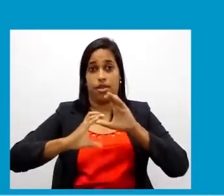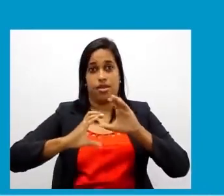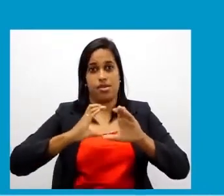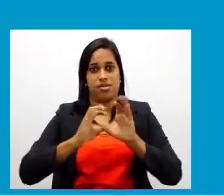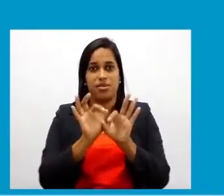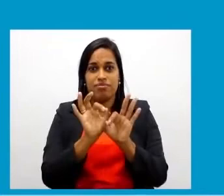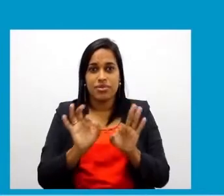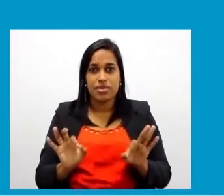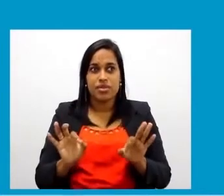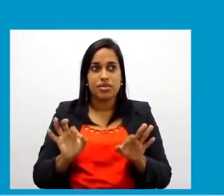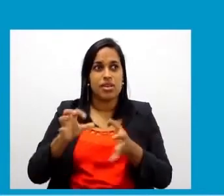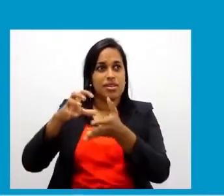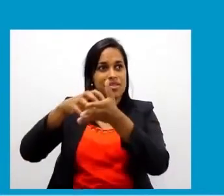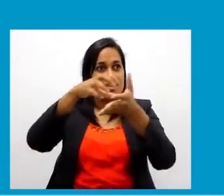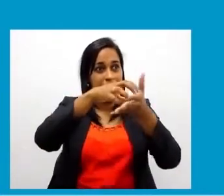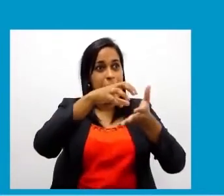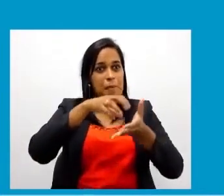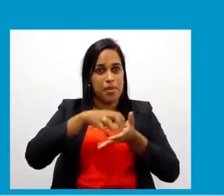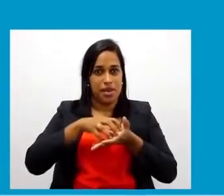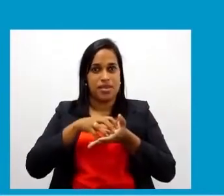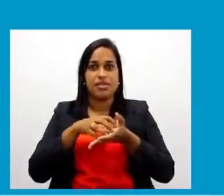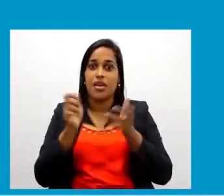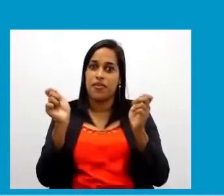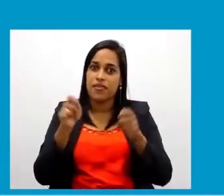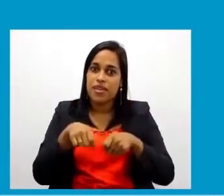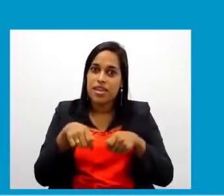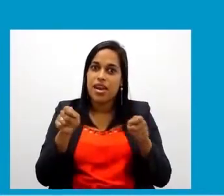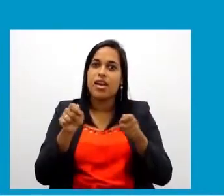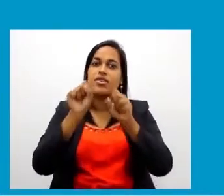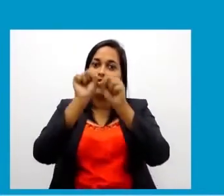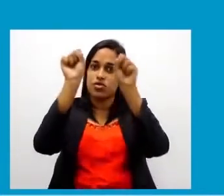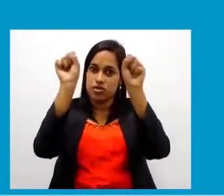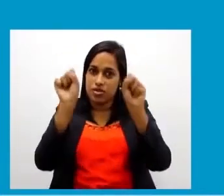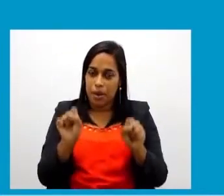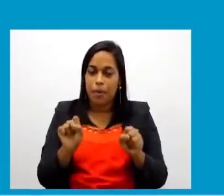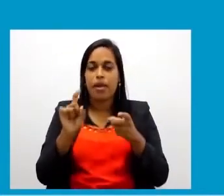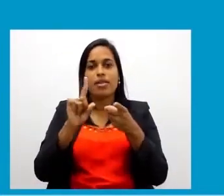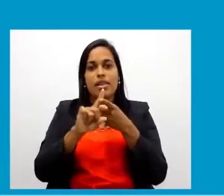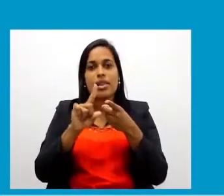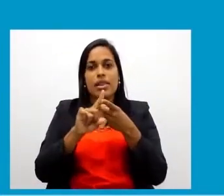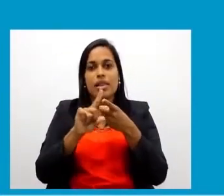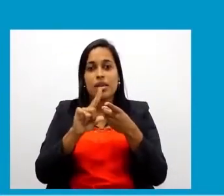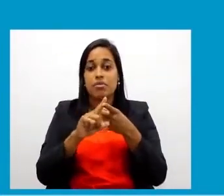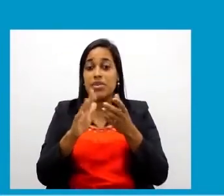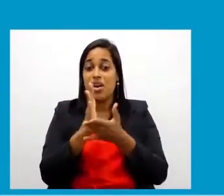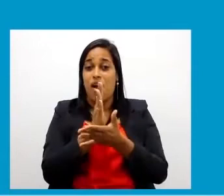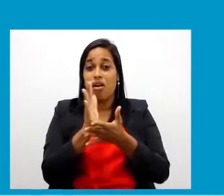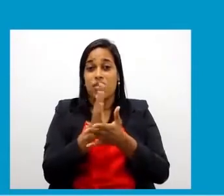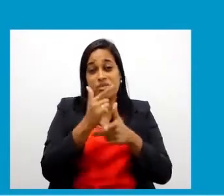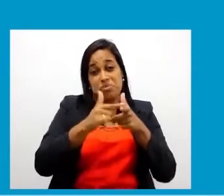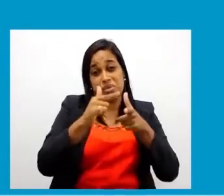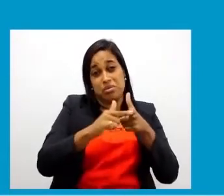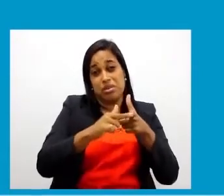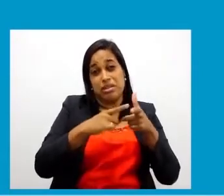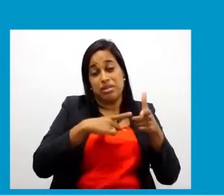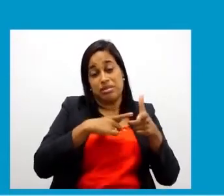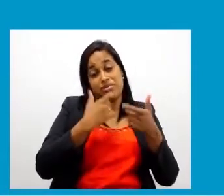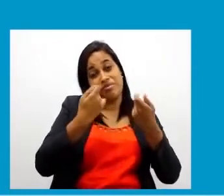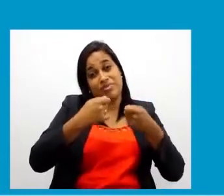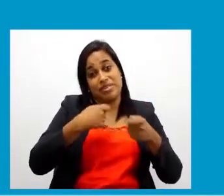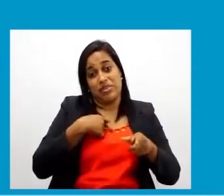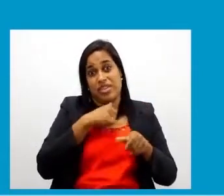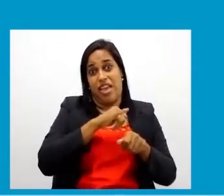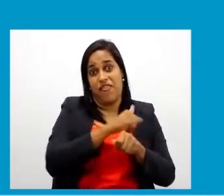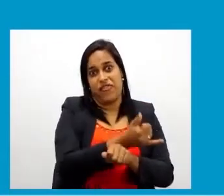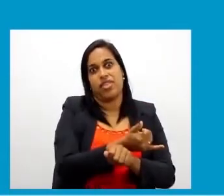entre departamentos, feita de maneira eficaz e sistemática, pode evitar transtornos absolutamente desnecessários. Então